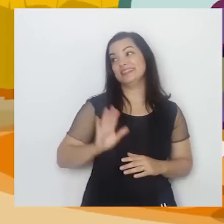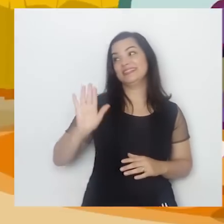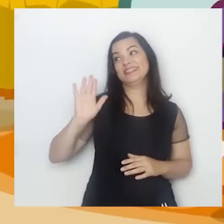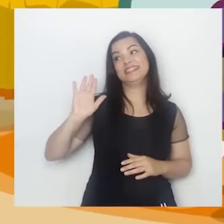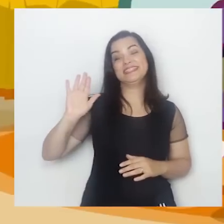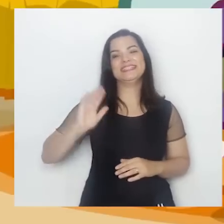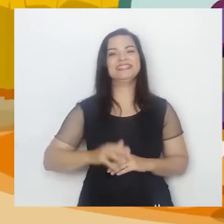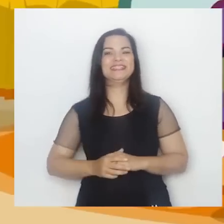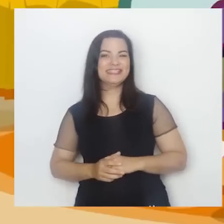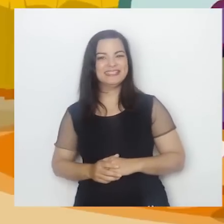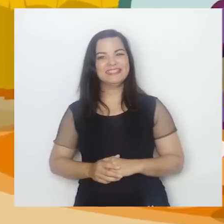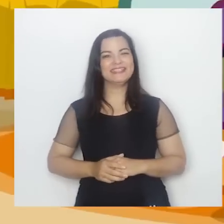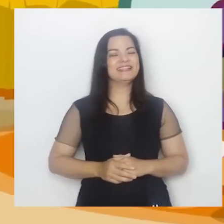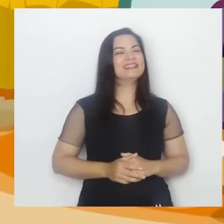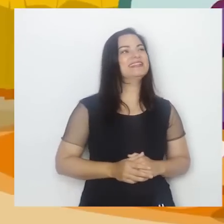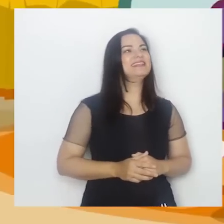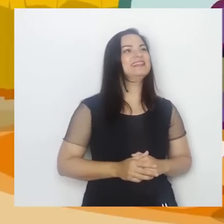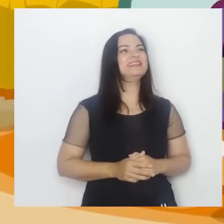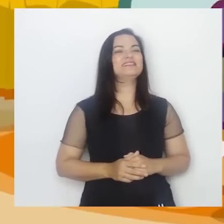Espera aí.